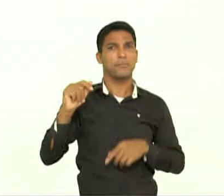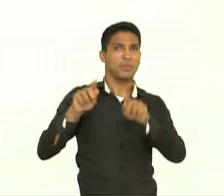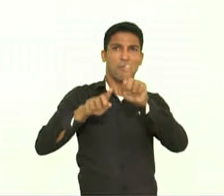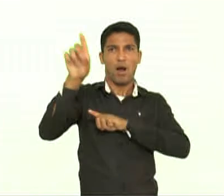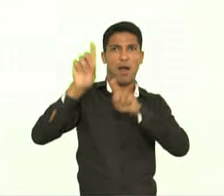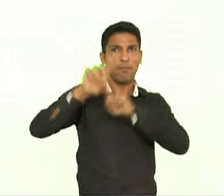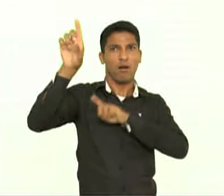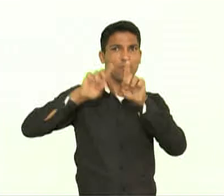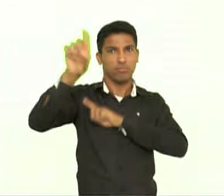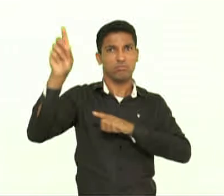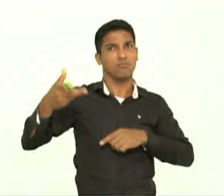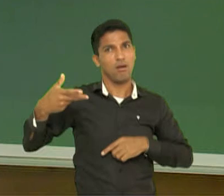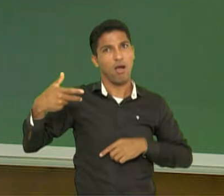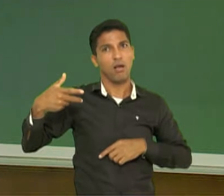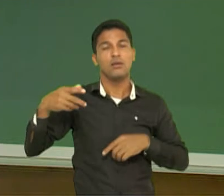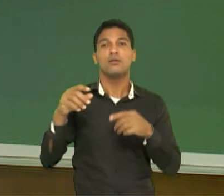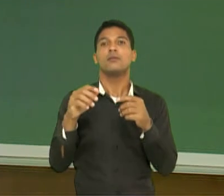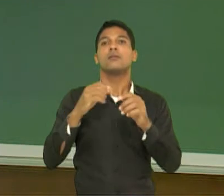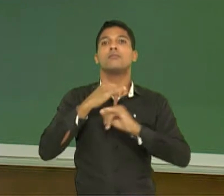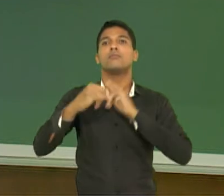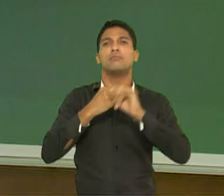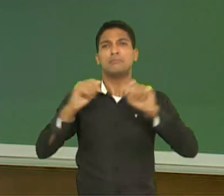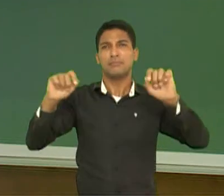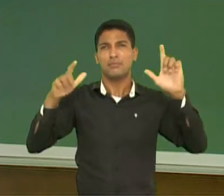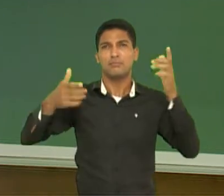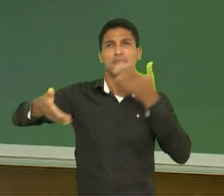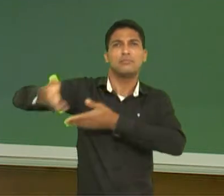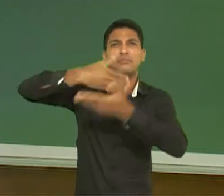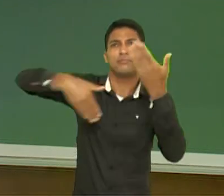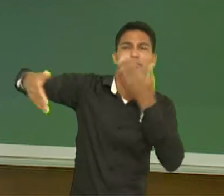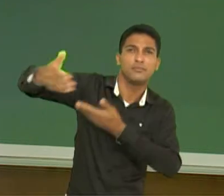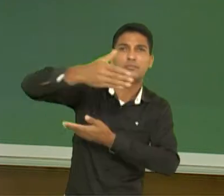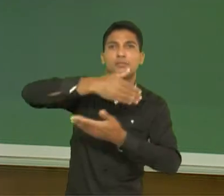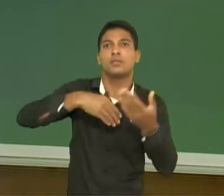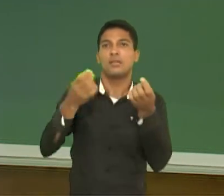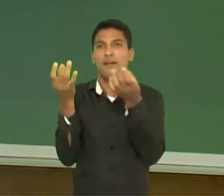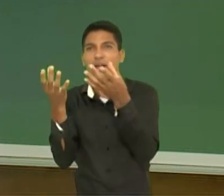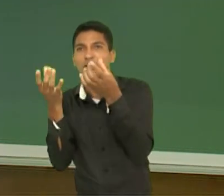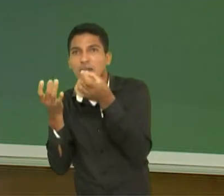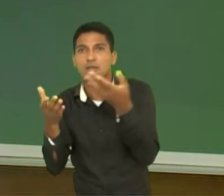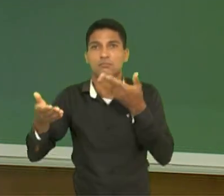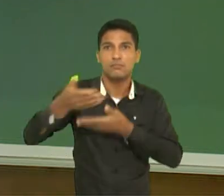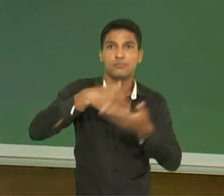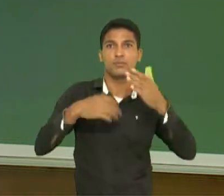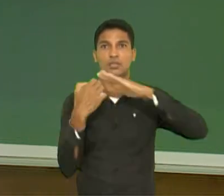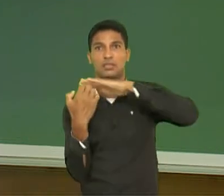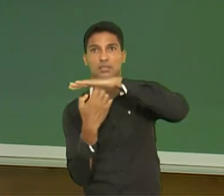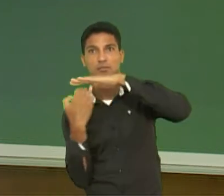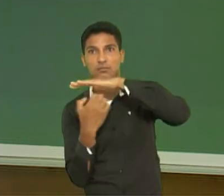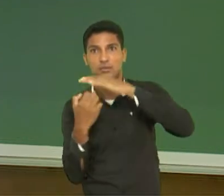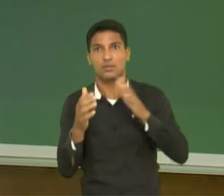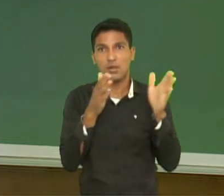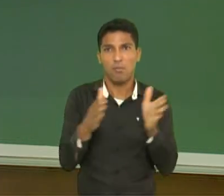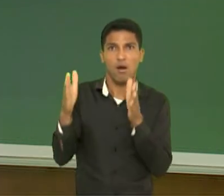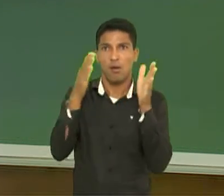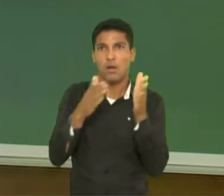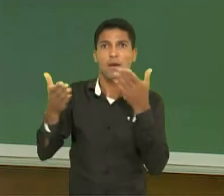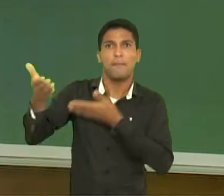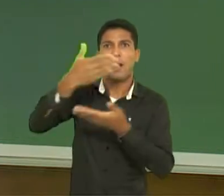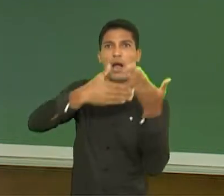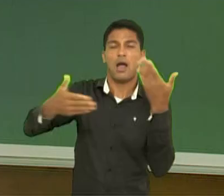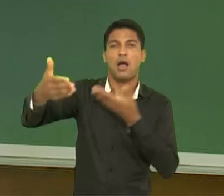estamos falando de interligação, trocas, e essas trocas são muito mais ágeis, muito mais rápidas nesses